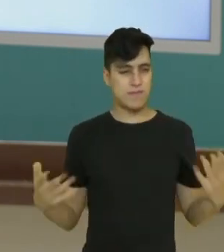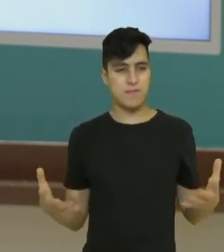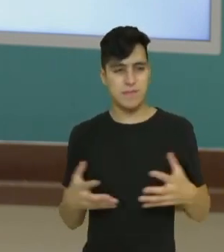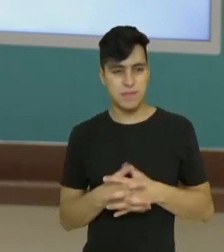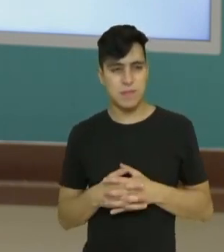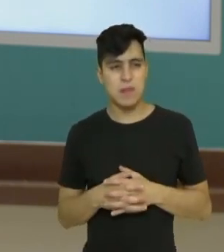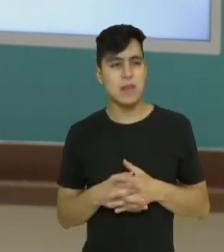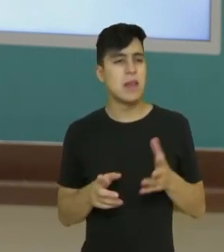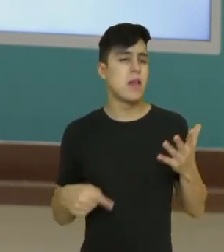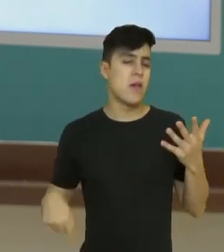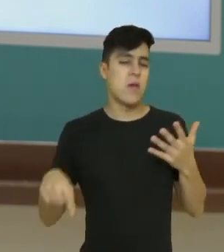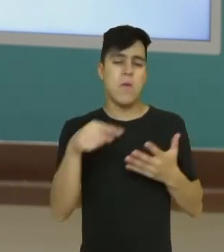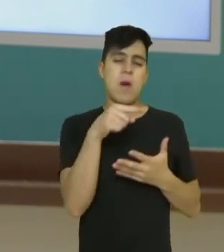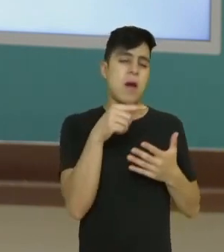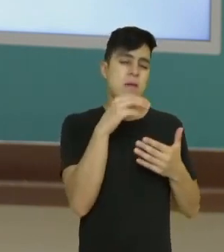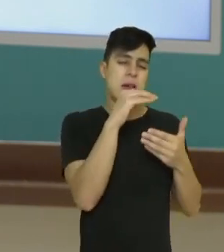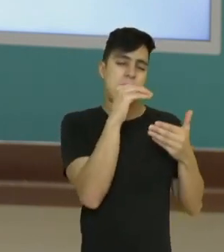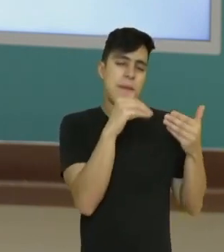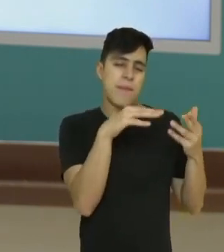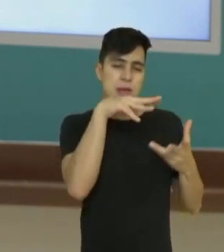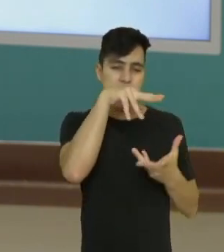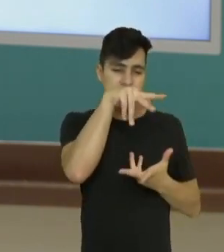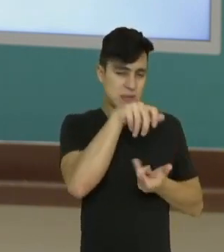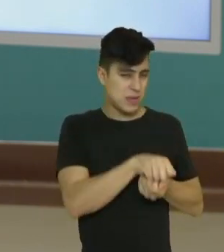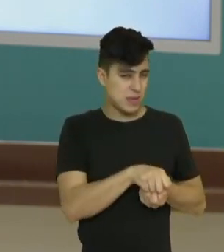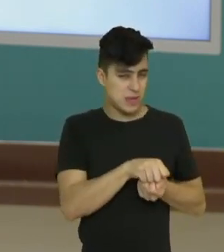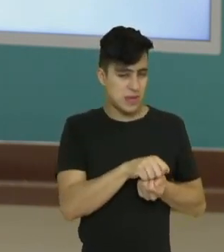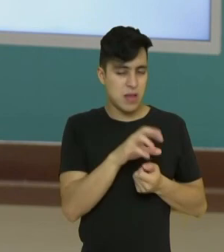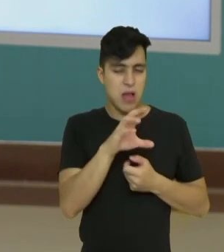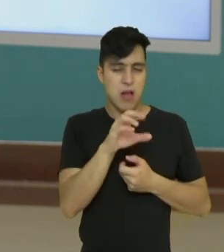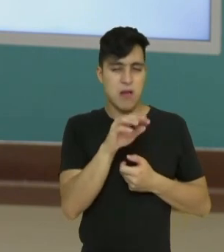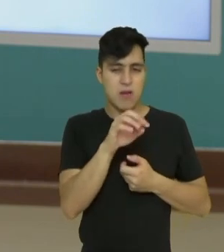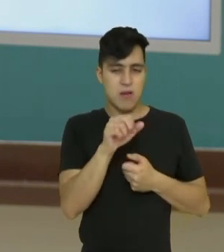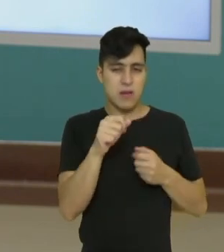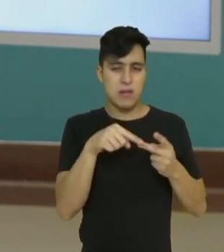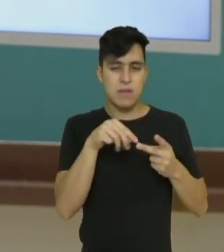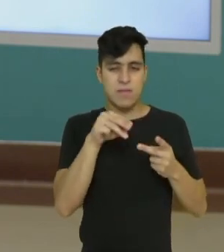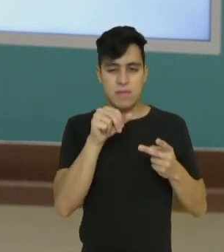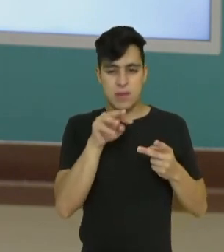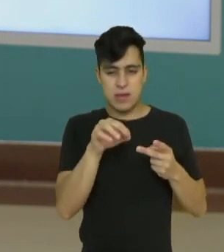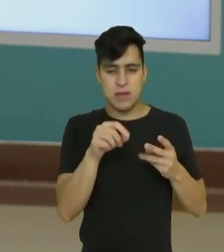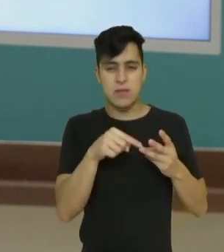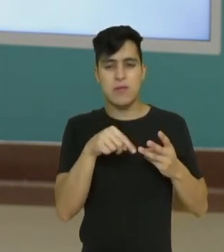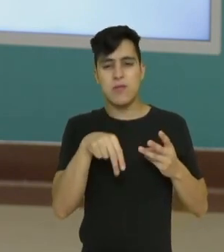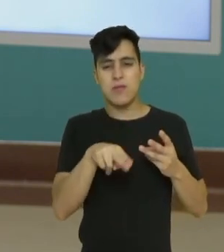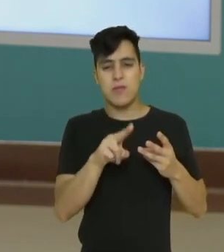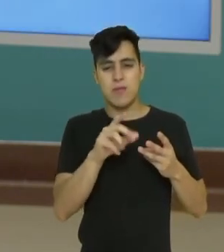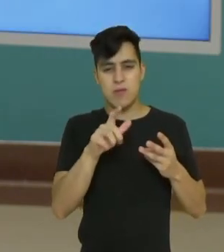E quais são as camadas que estruturam a Terra? Crosta terrestre, manto e núcleo.